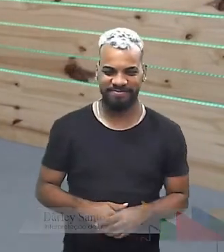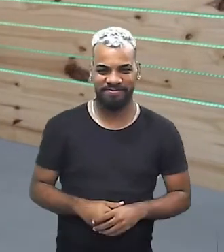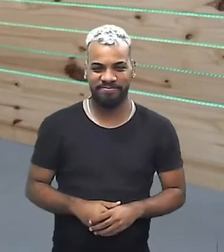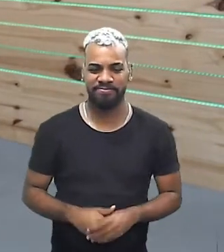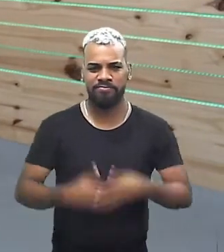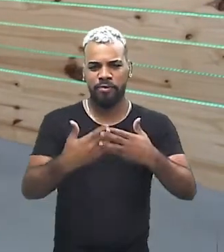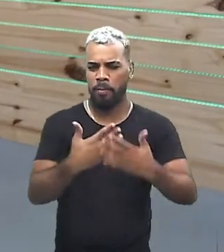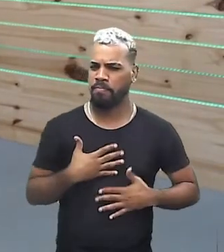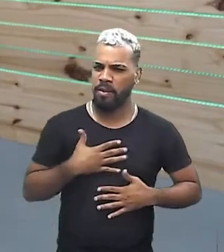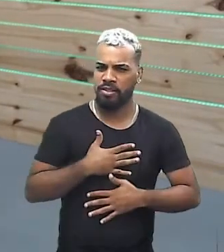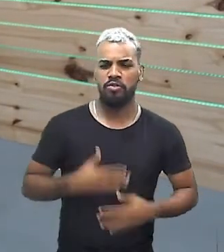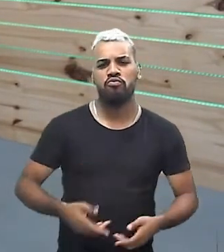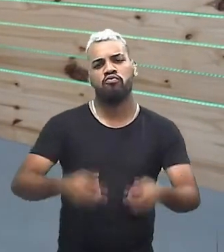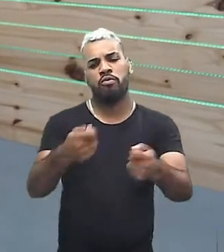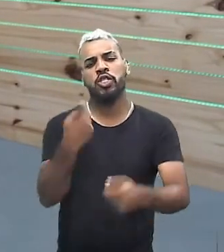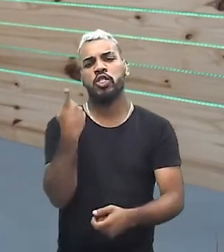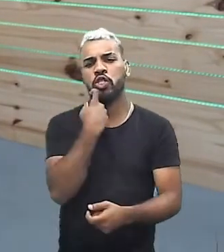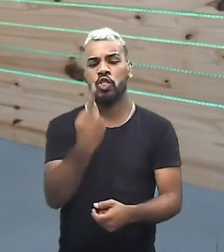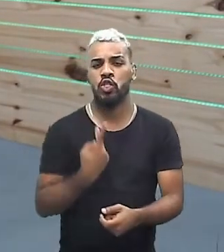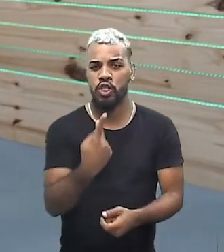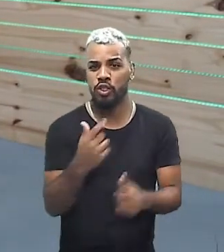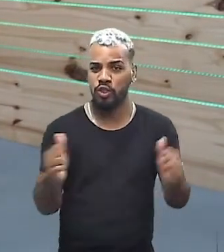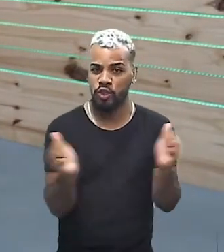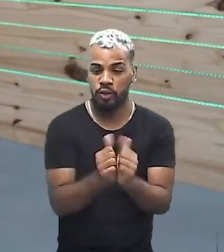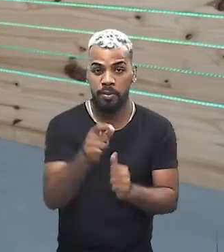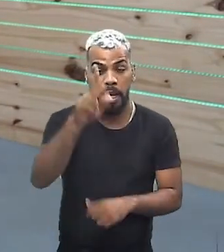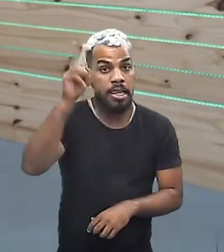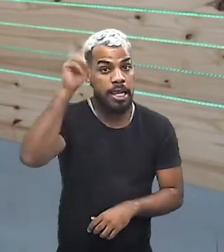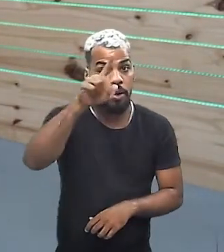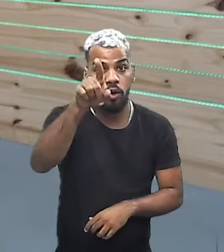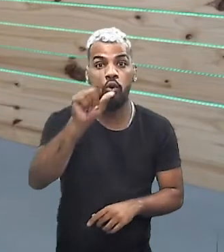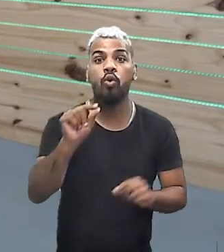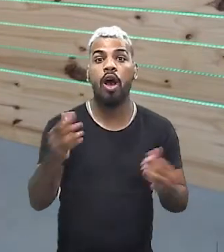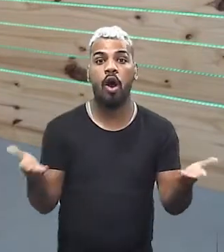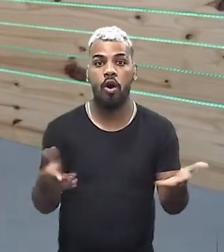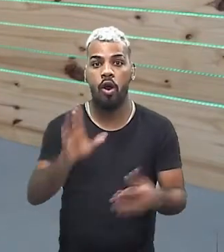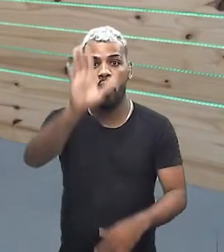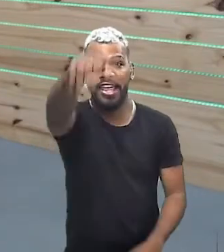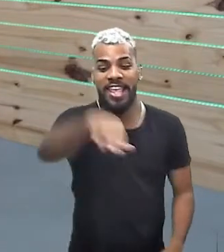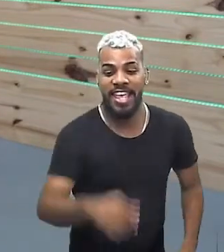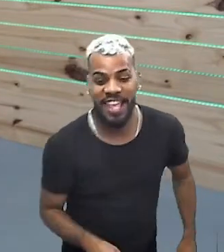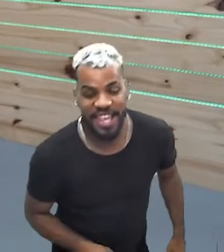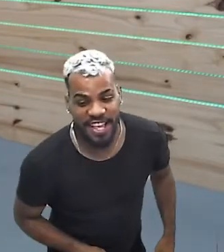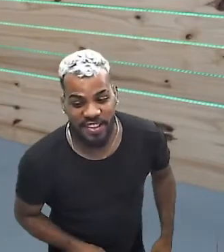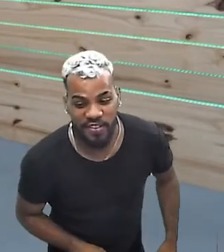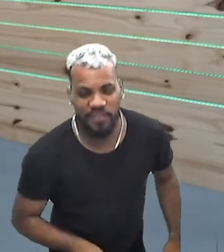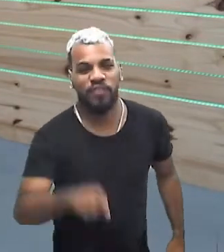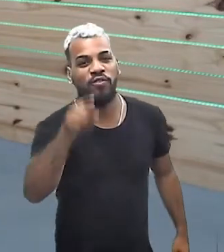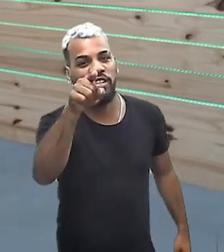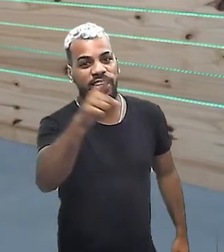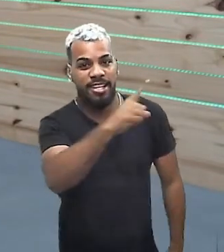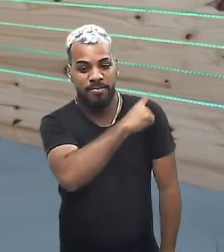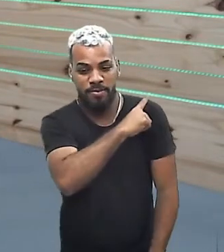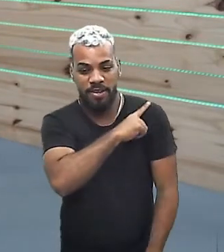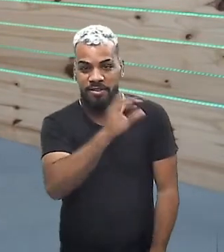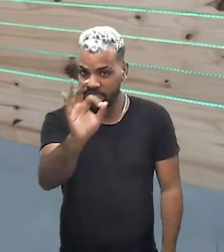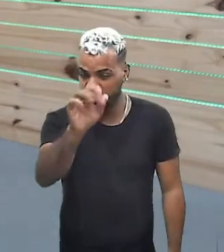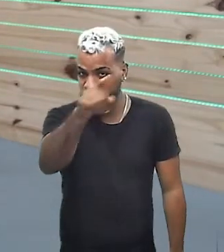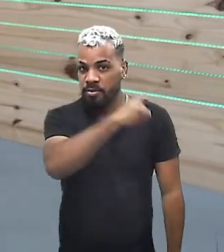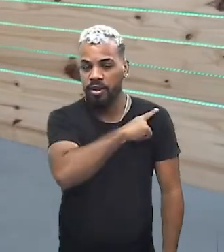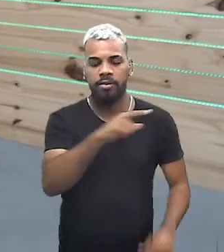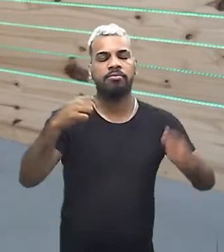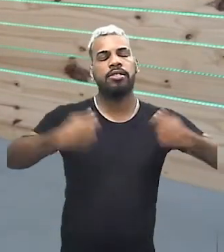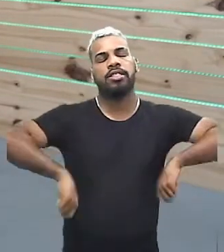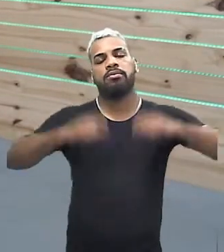prazer estar mais uma sexta-feira aqui com você está lembrando que agora Ei você que é primeiro a lista você tem que ficar